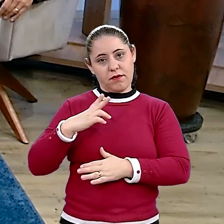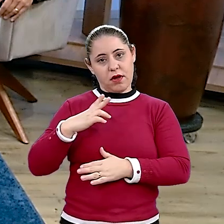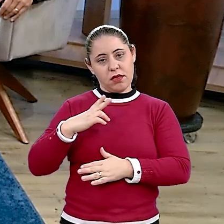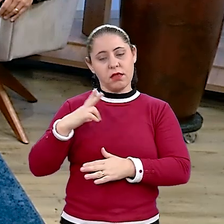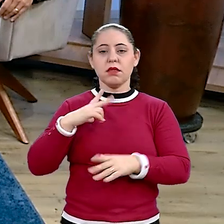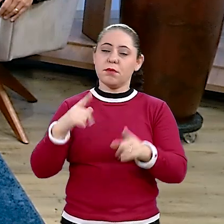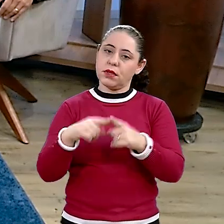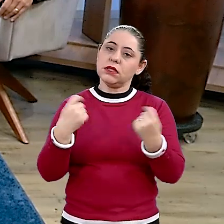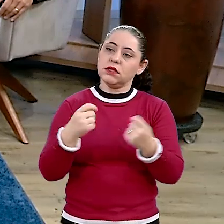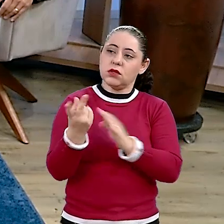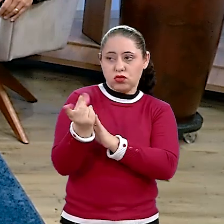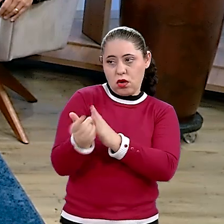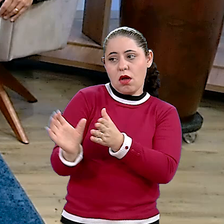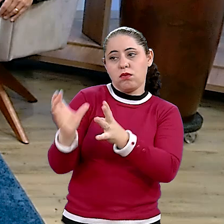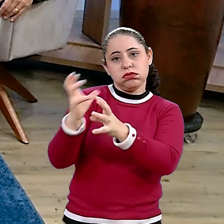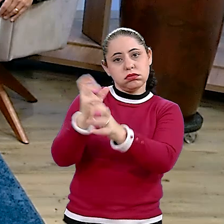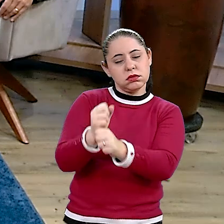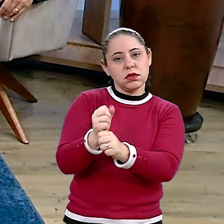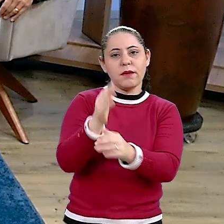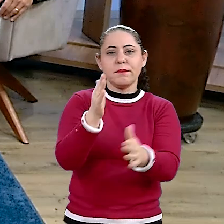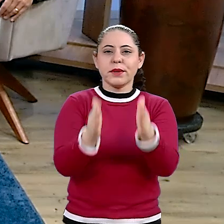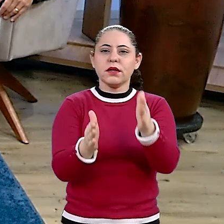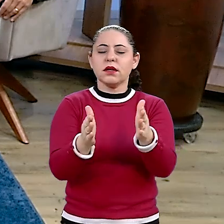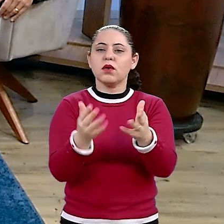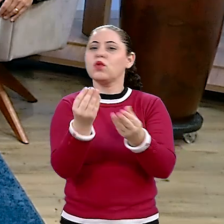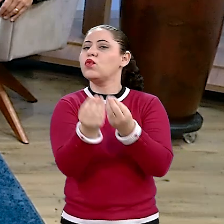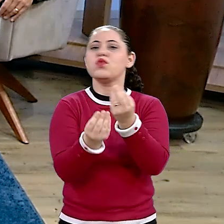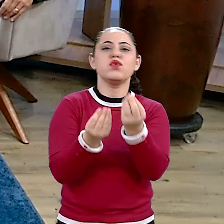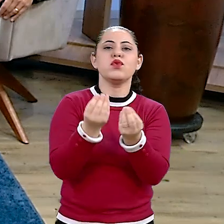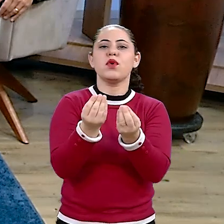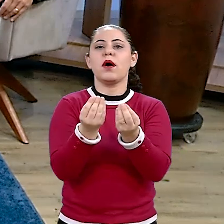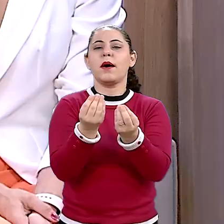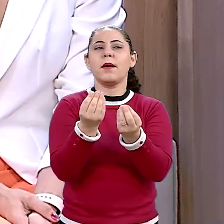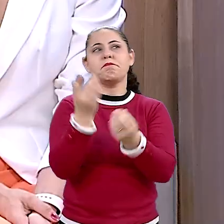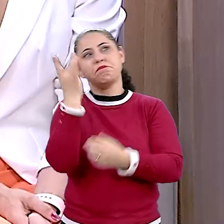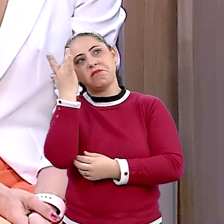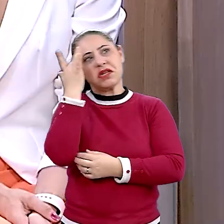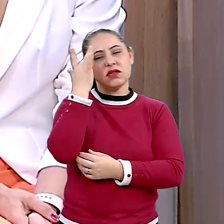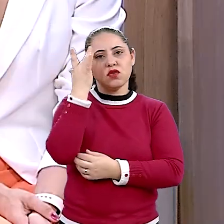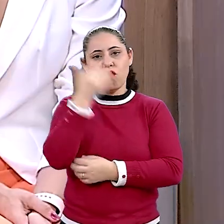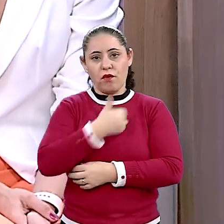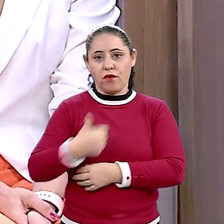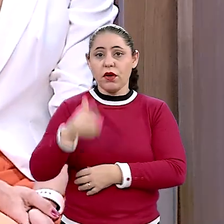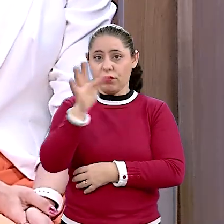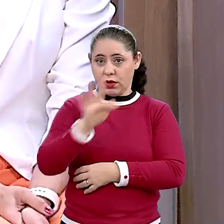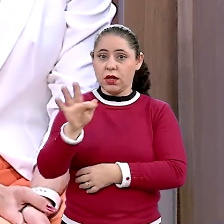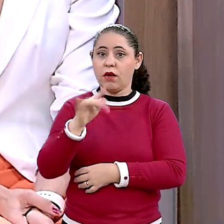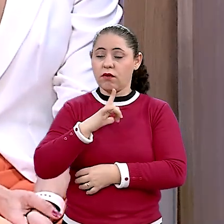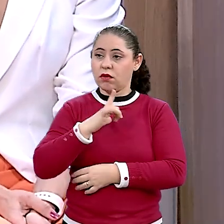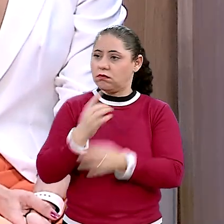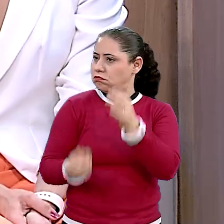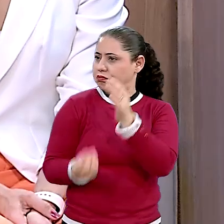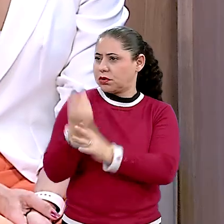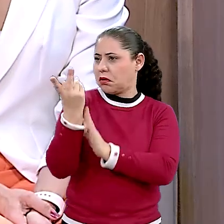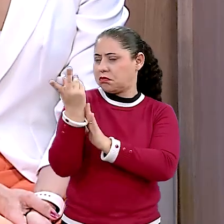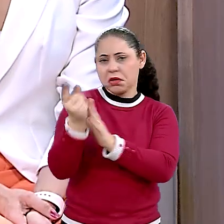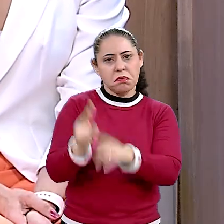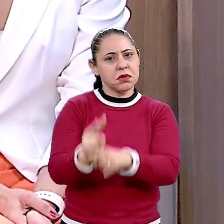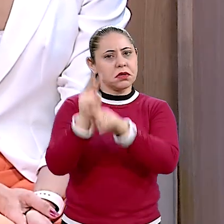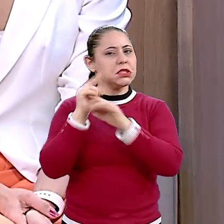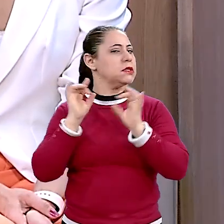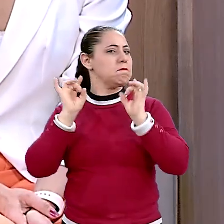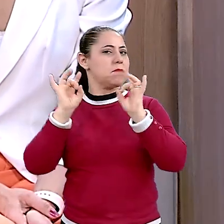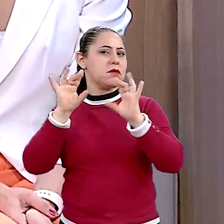dela nesses investimentos. E nesses trechos, deputado, o senhor acha que é o governo federal que vai ter que fazer esse investimento, criar uma linha de crédito